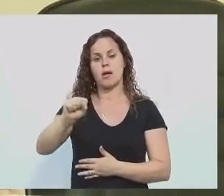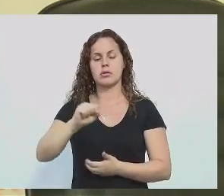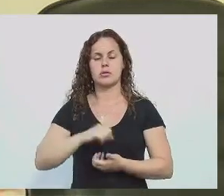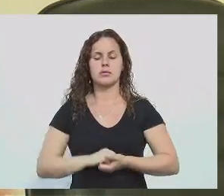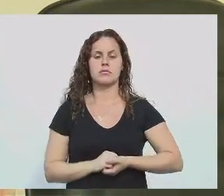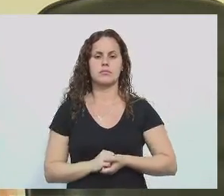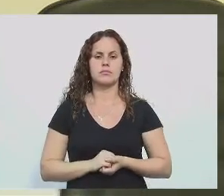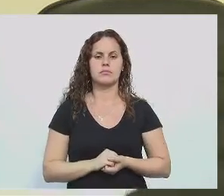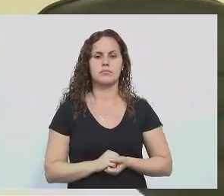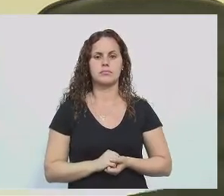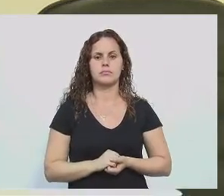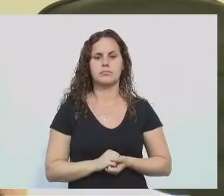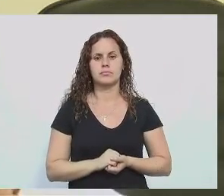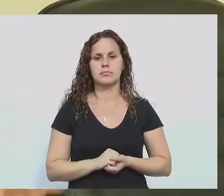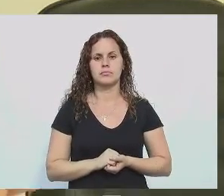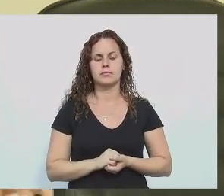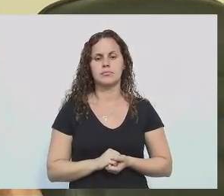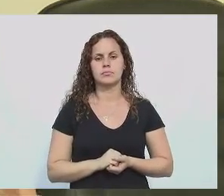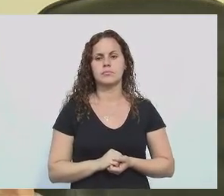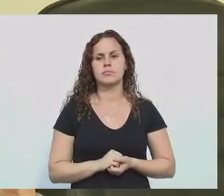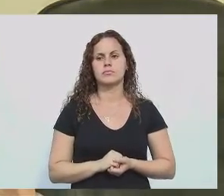IMAS.